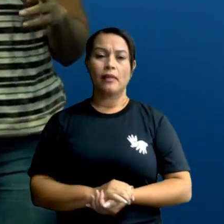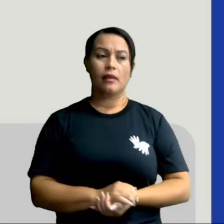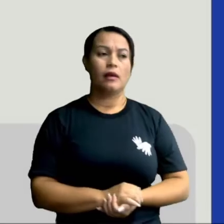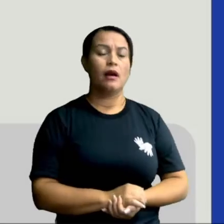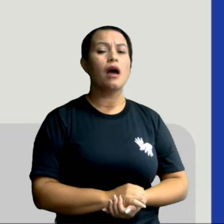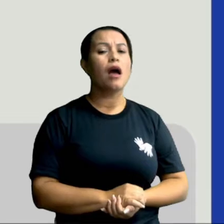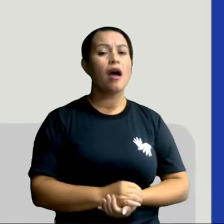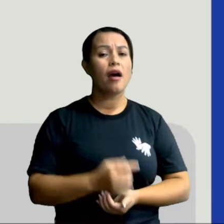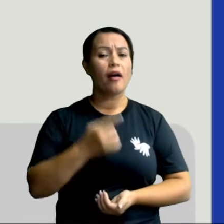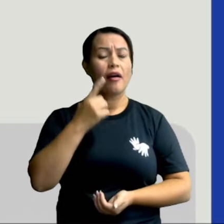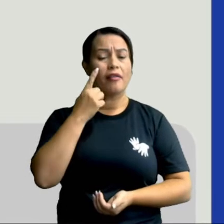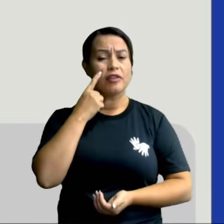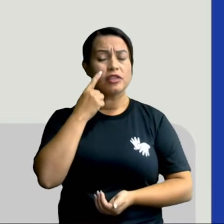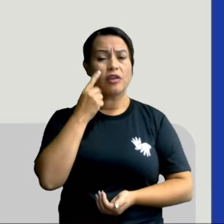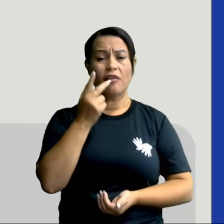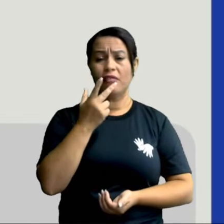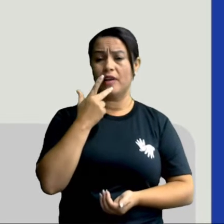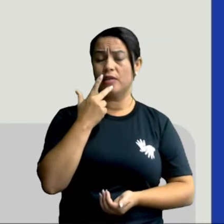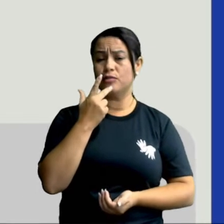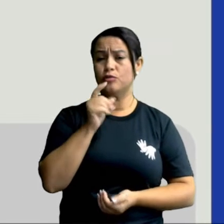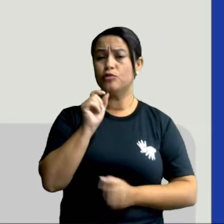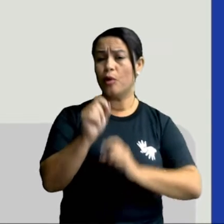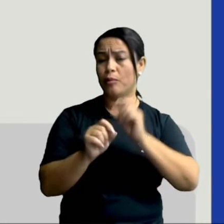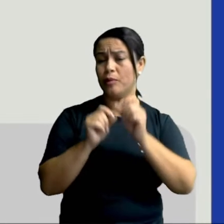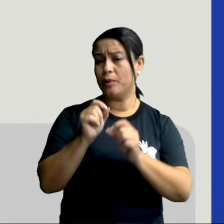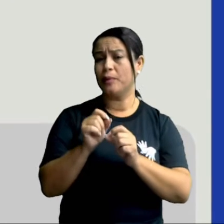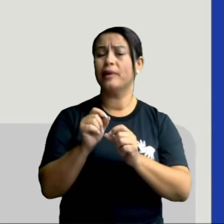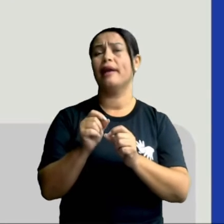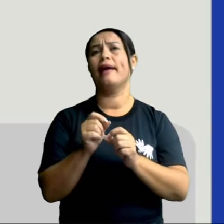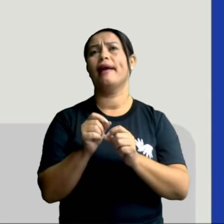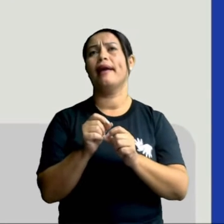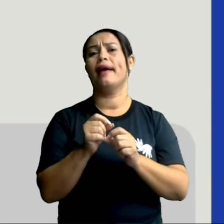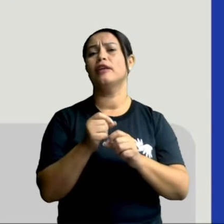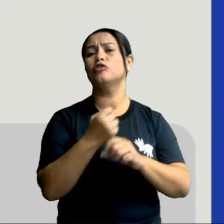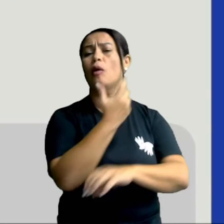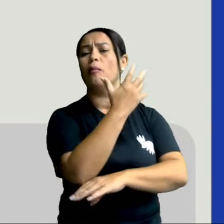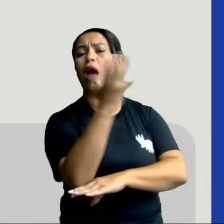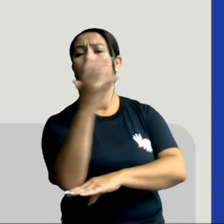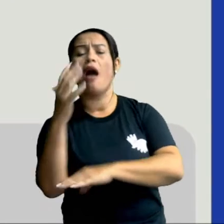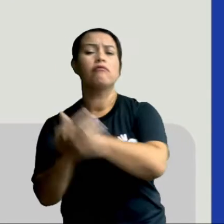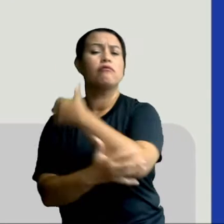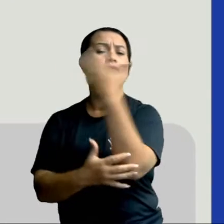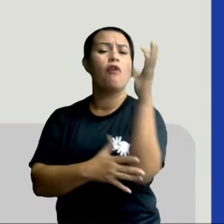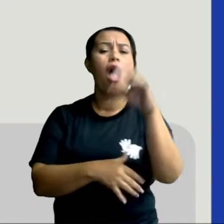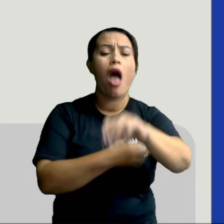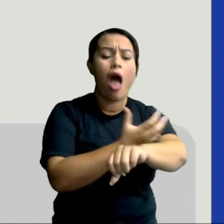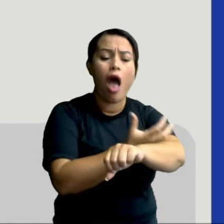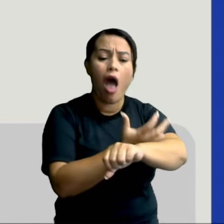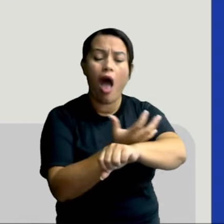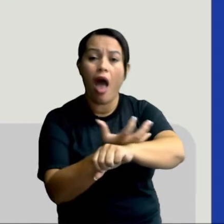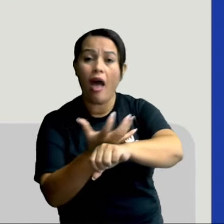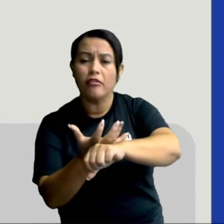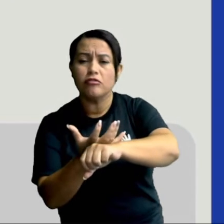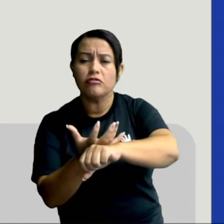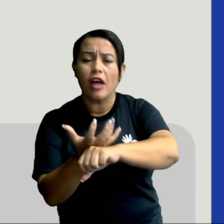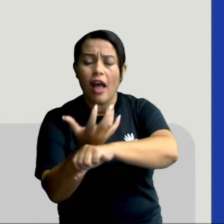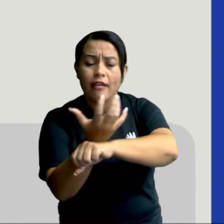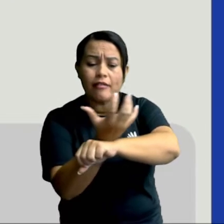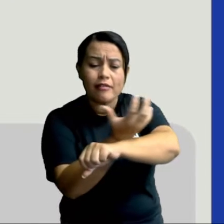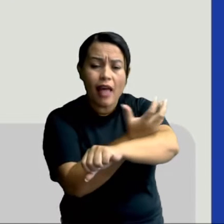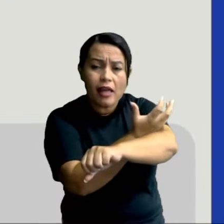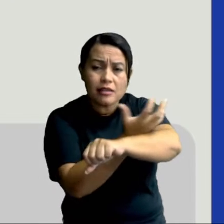Ó, sobre a vegetação, né? Sua vegetação é do tipo de floresta perennifolia, ou